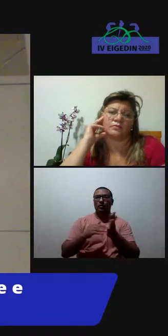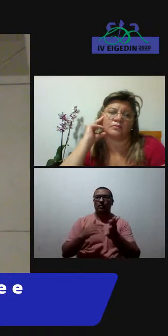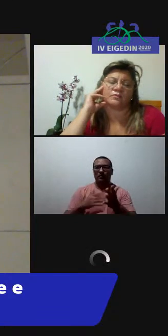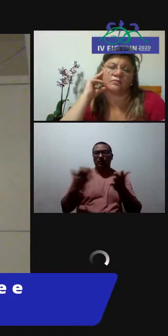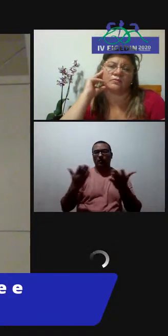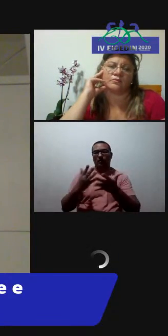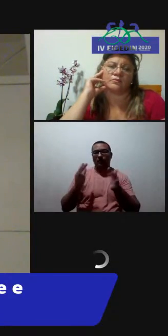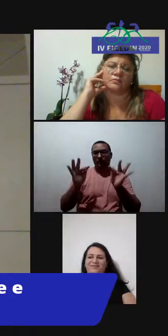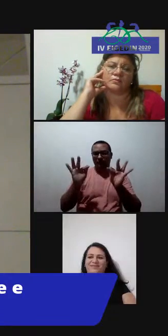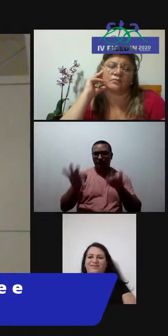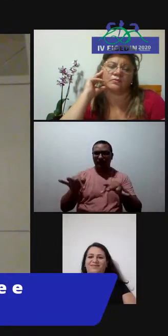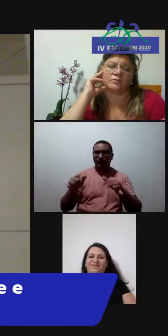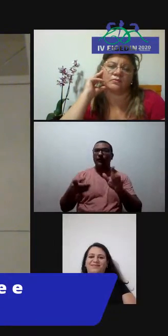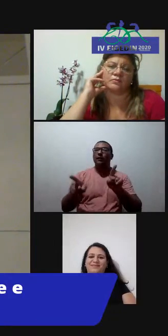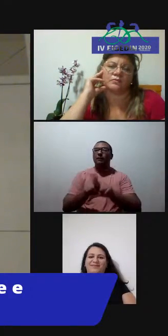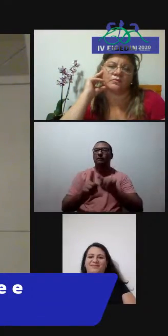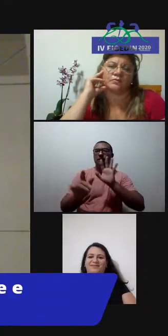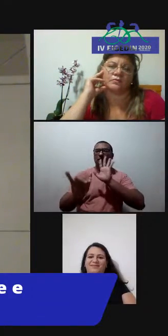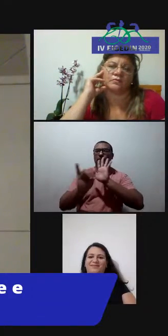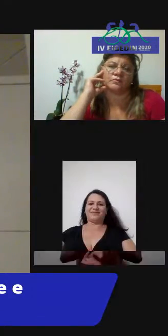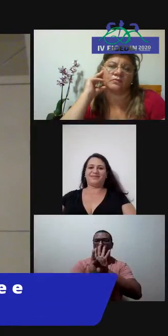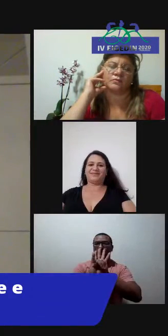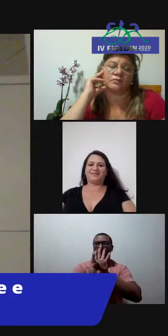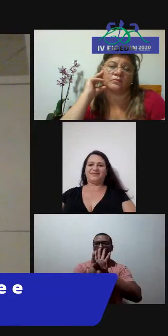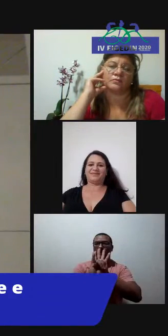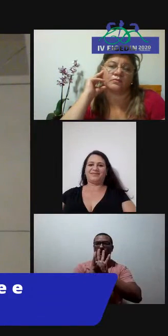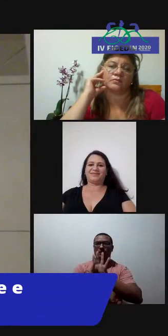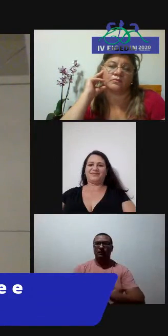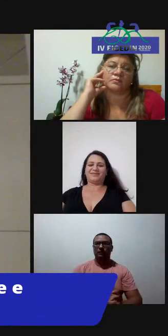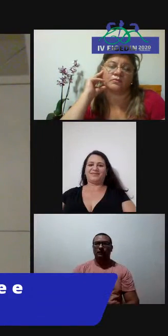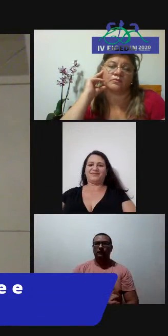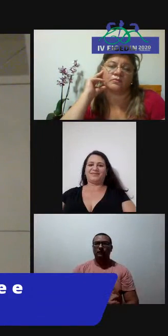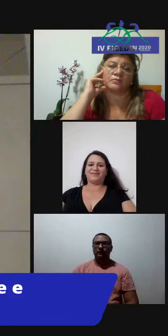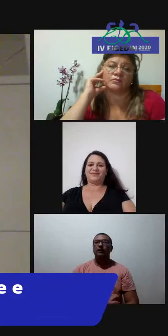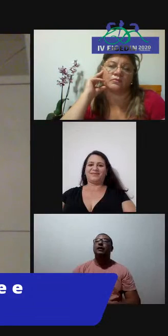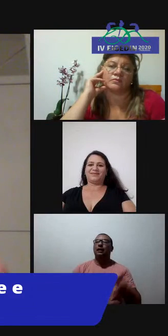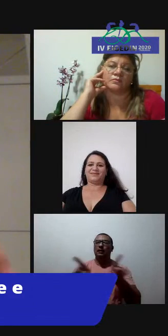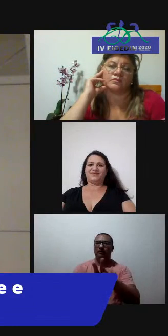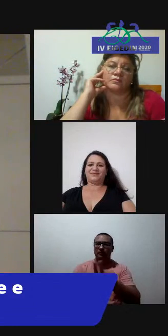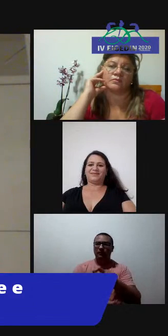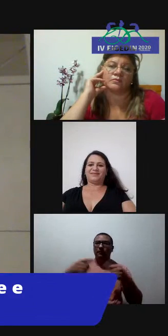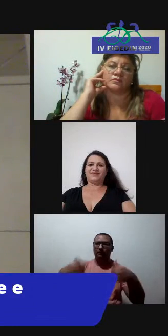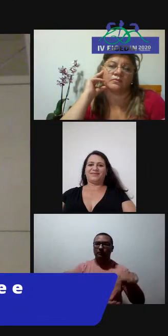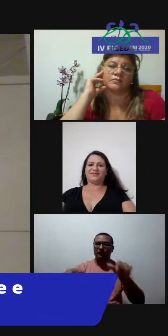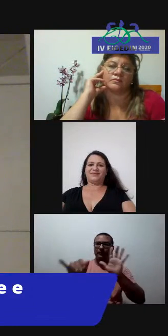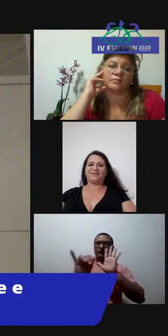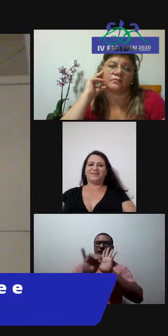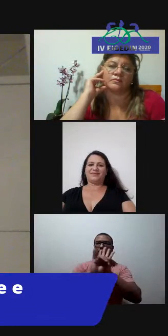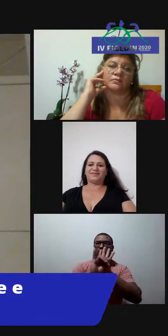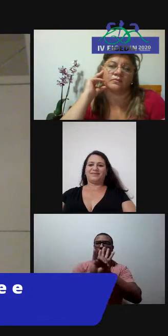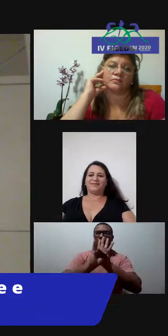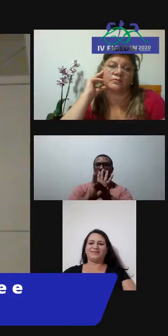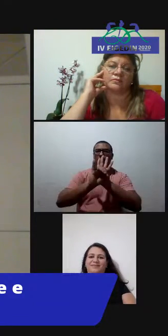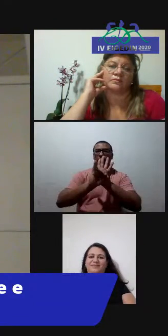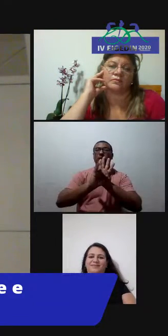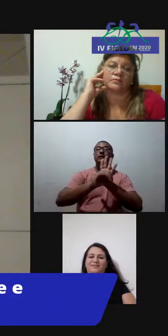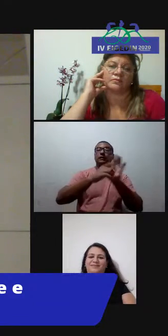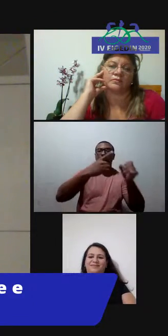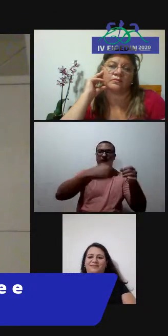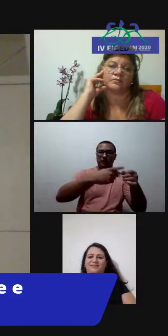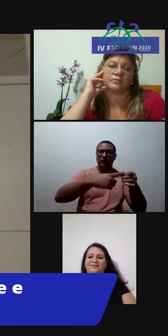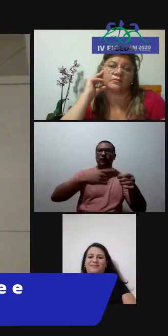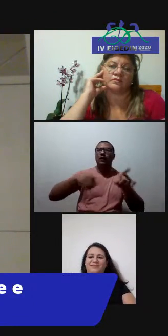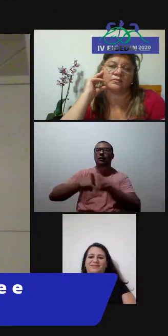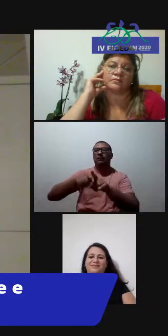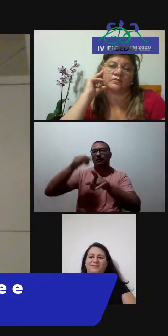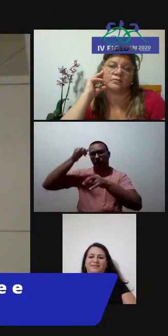a identidade. Nós temos que ter uma identidade, seja na cidade, seja no campo.